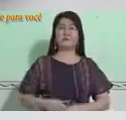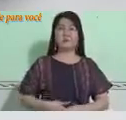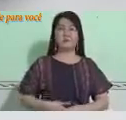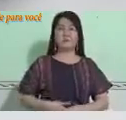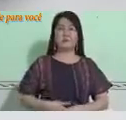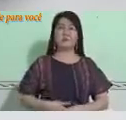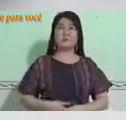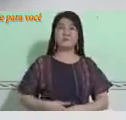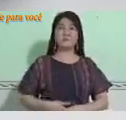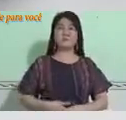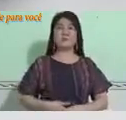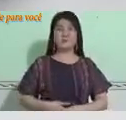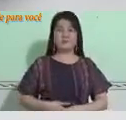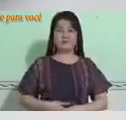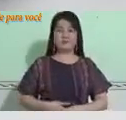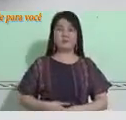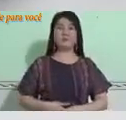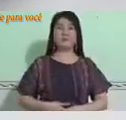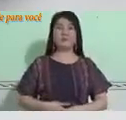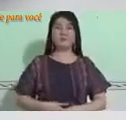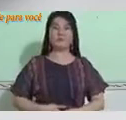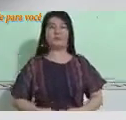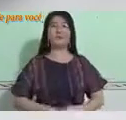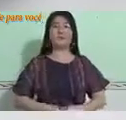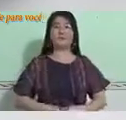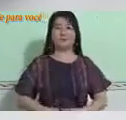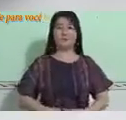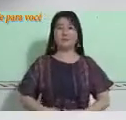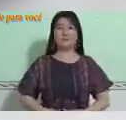ou bebidas alcoólicas, por exemplo.